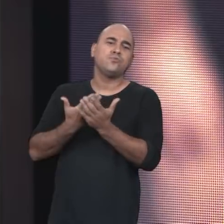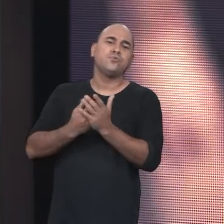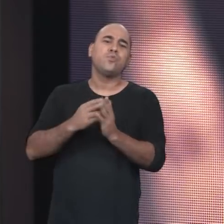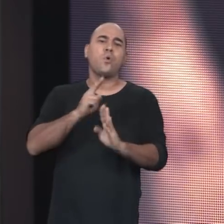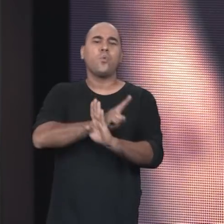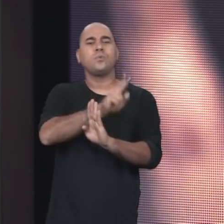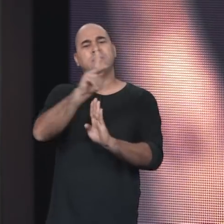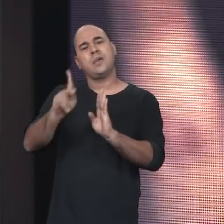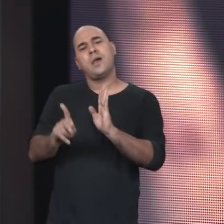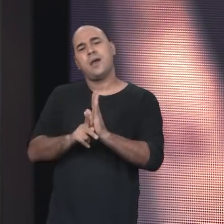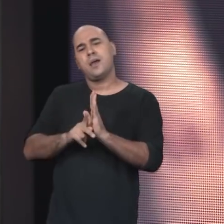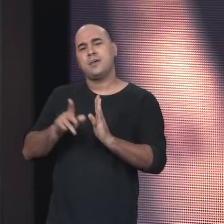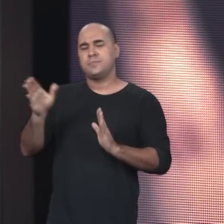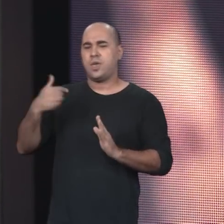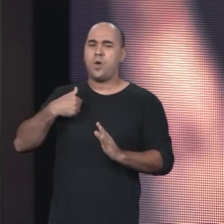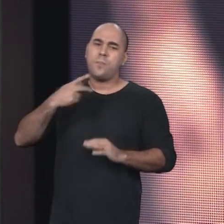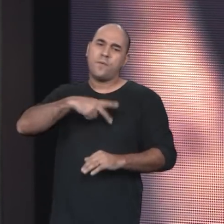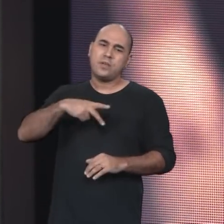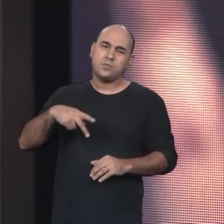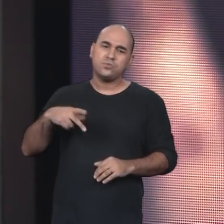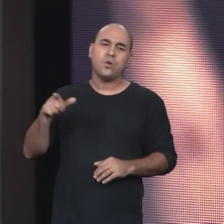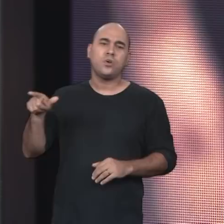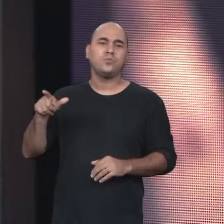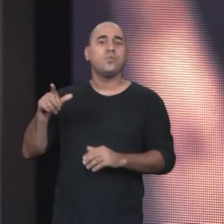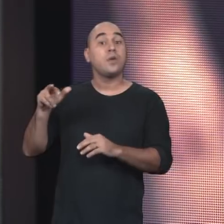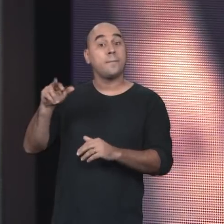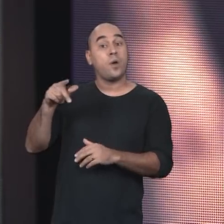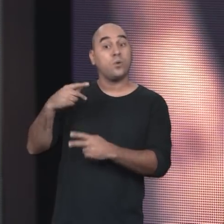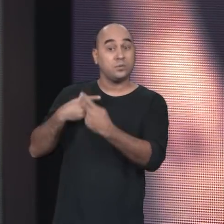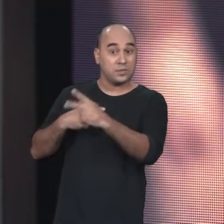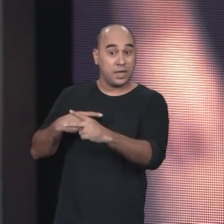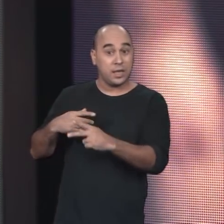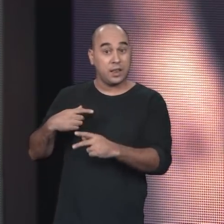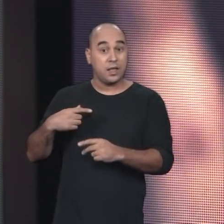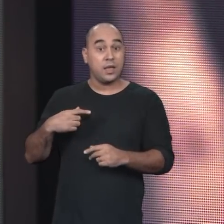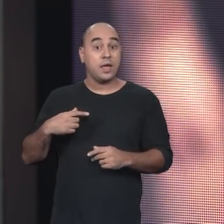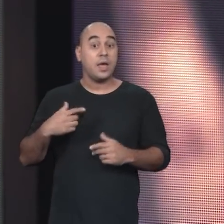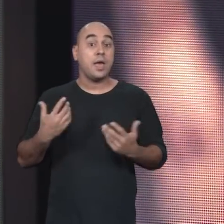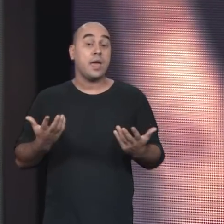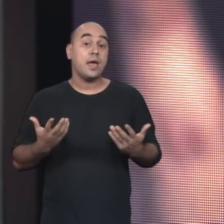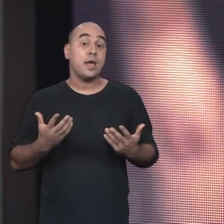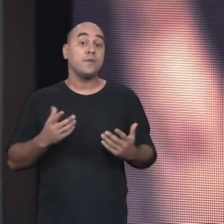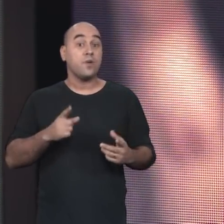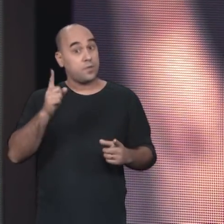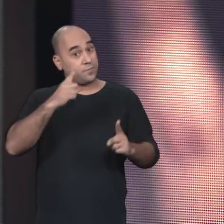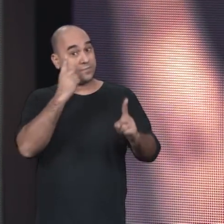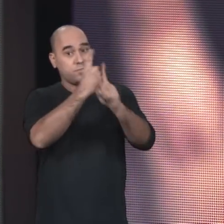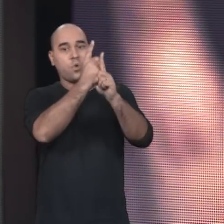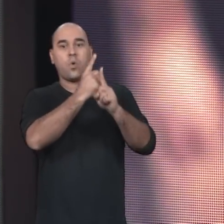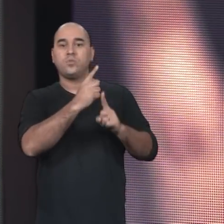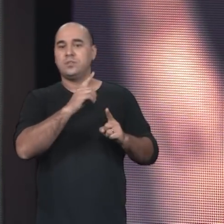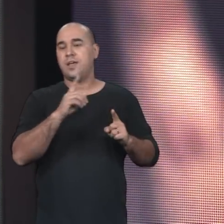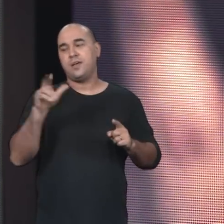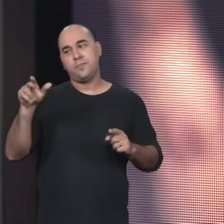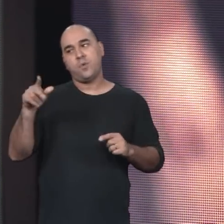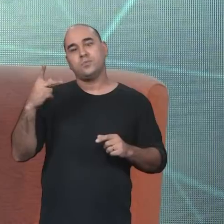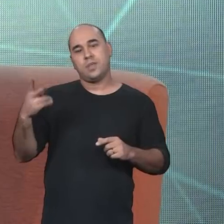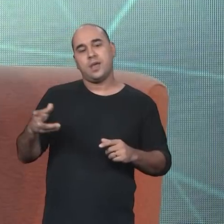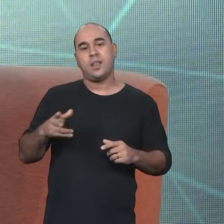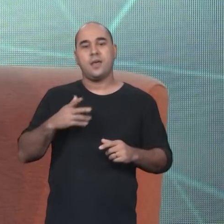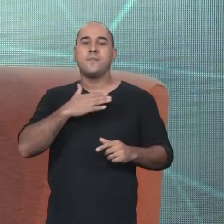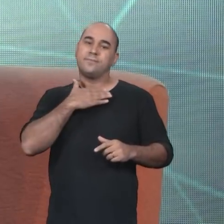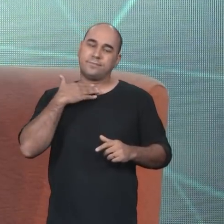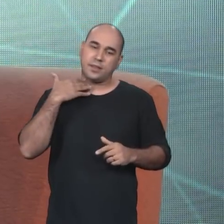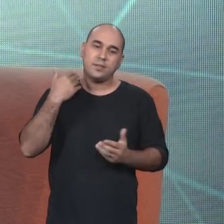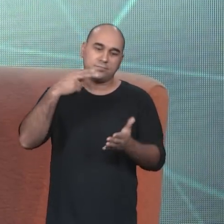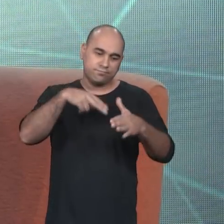lá. Tive o privilégio de ser o professor do irmão dela, que infelizmente não está conosco, mas nós vamos reencontrá-lo na ressurreição de Jesus, na